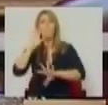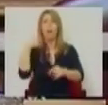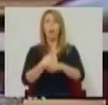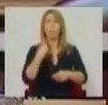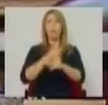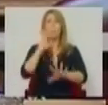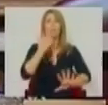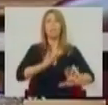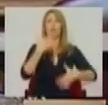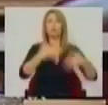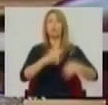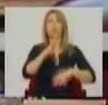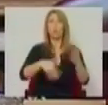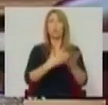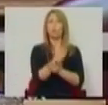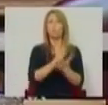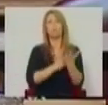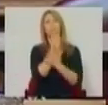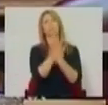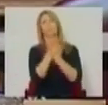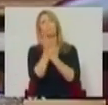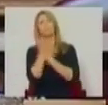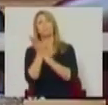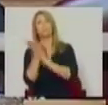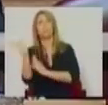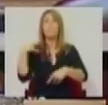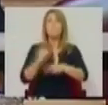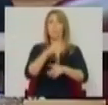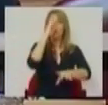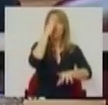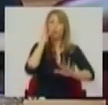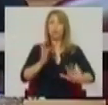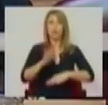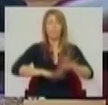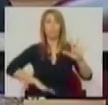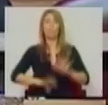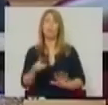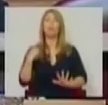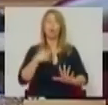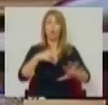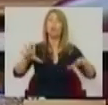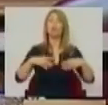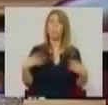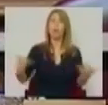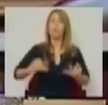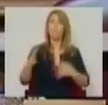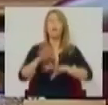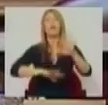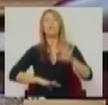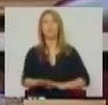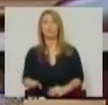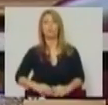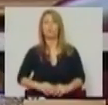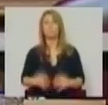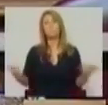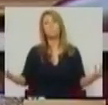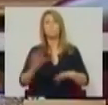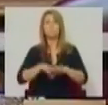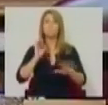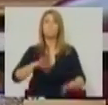isto é transversal, independentemente dos reforços que já foram feitos e nós assumimos que foram feitos. E é por